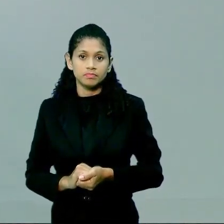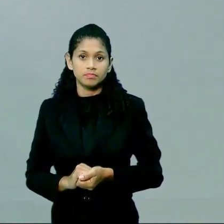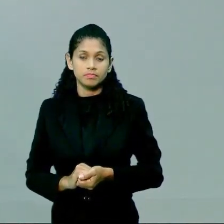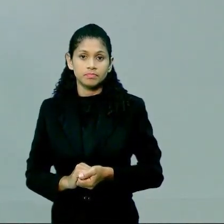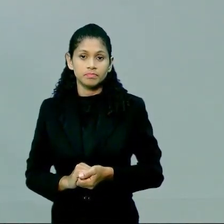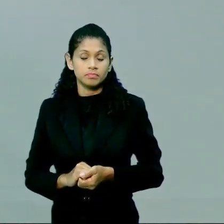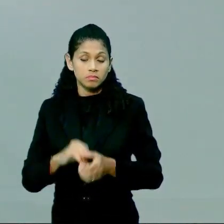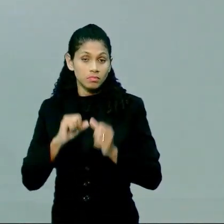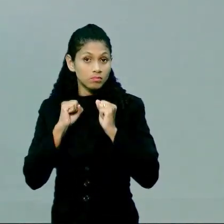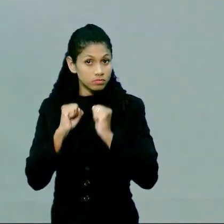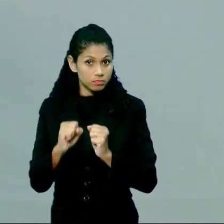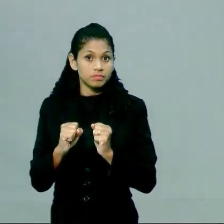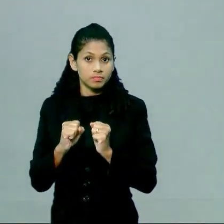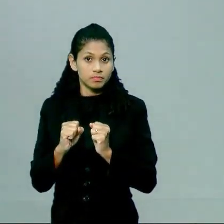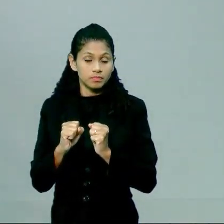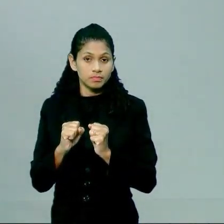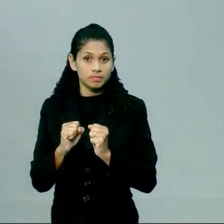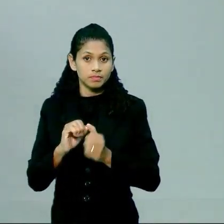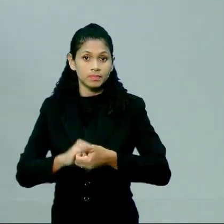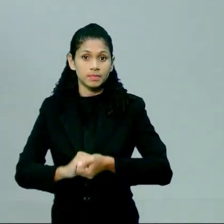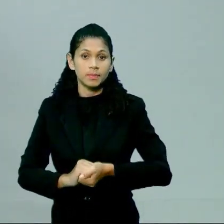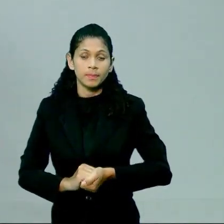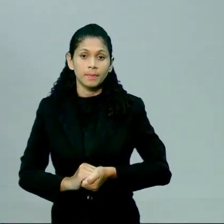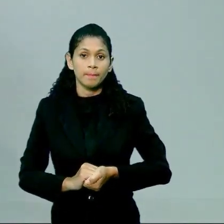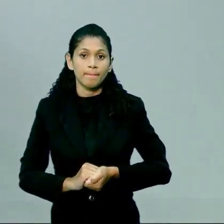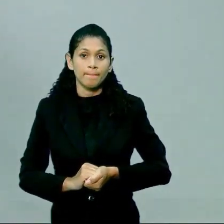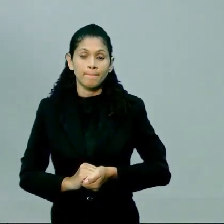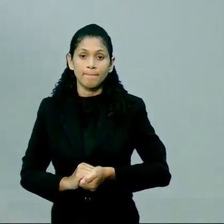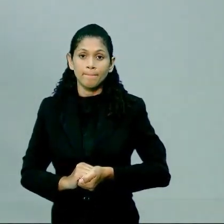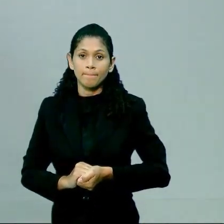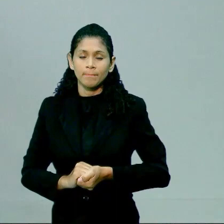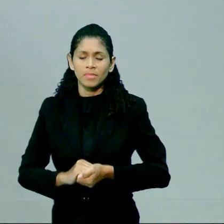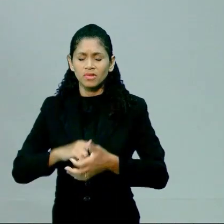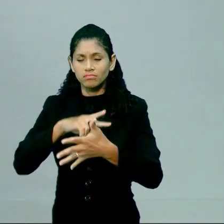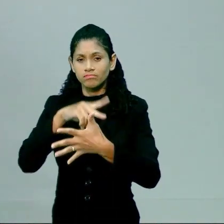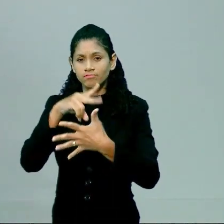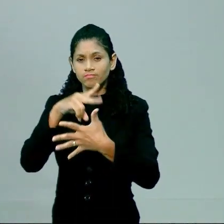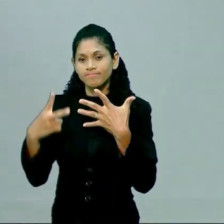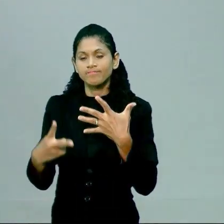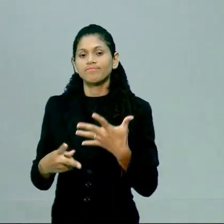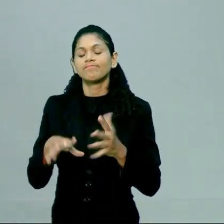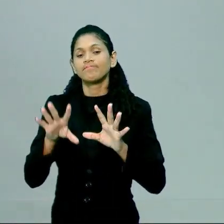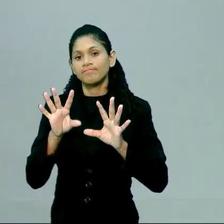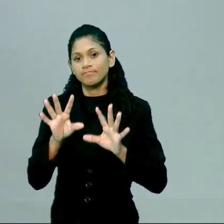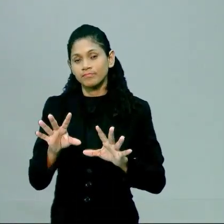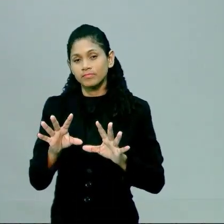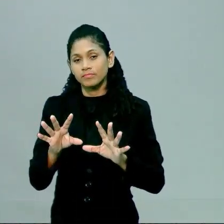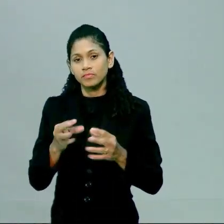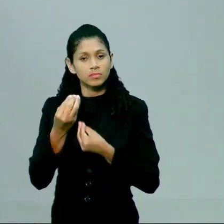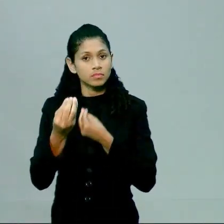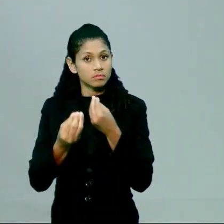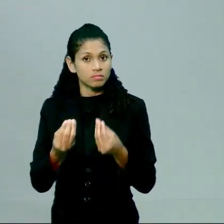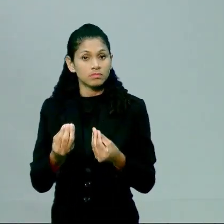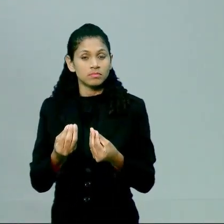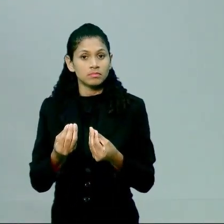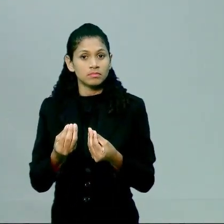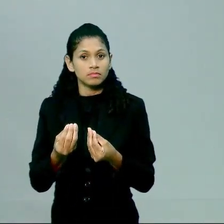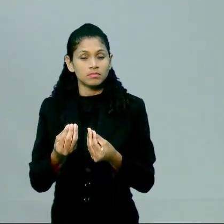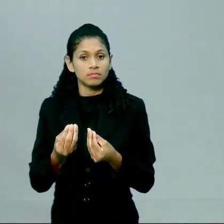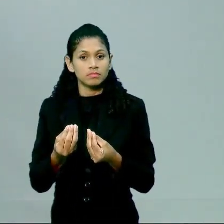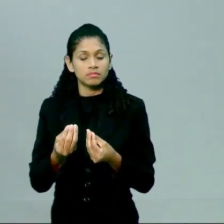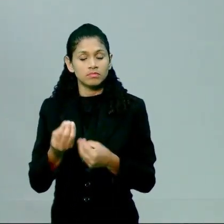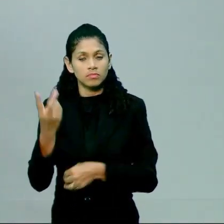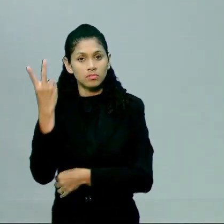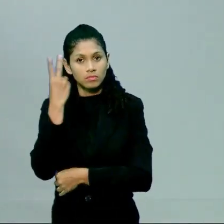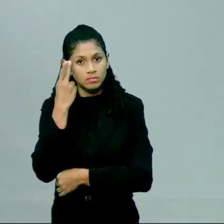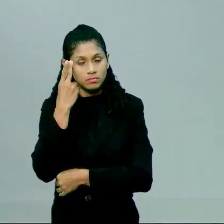fazer, tudo bem? Dá para a gente fazer uma resposta dessa em várias maneiras, de várias maneiras, como quer.